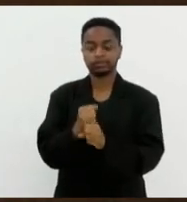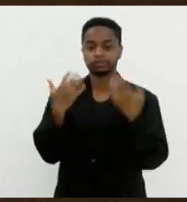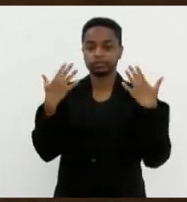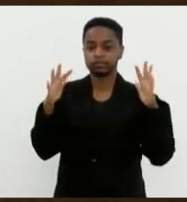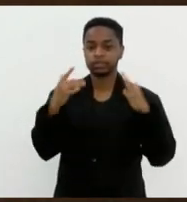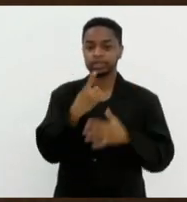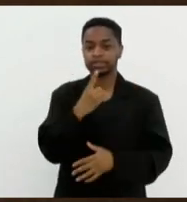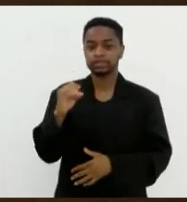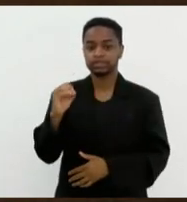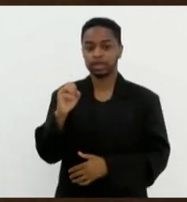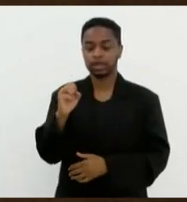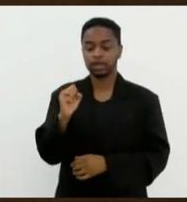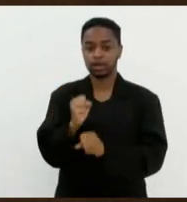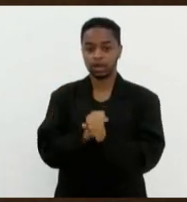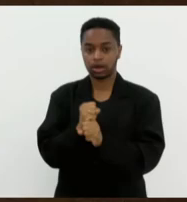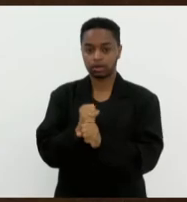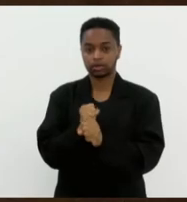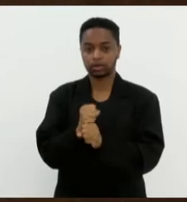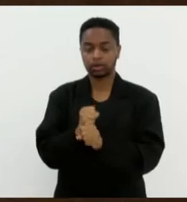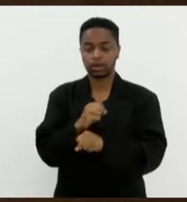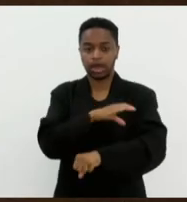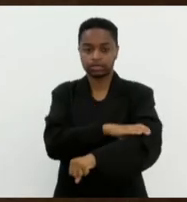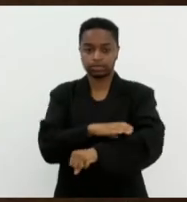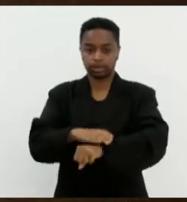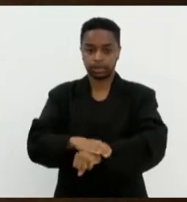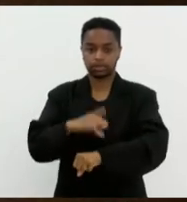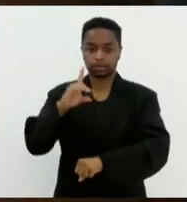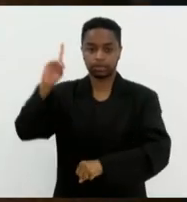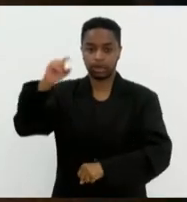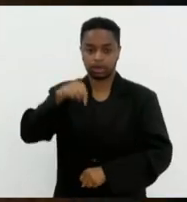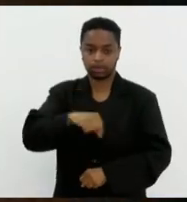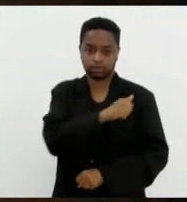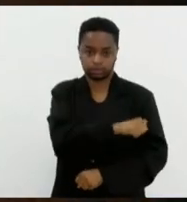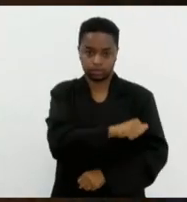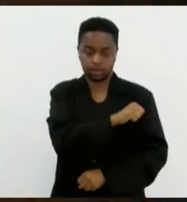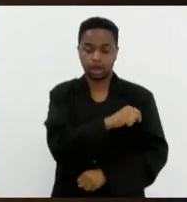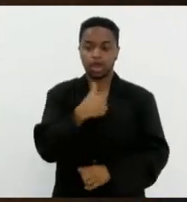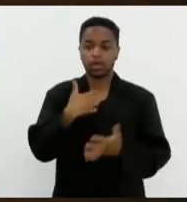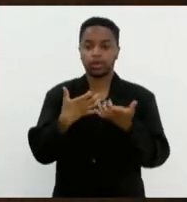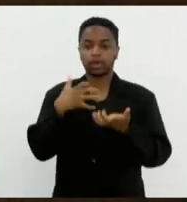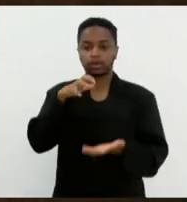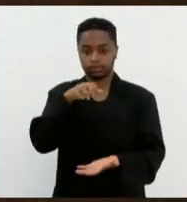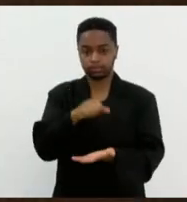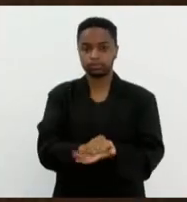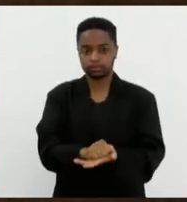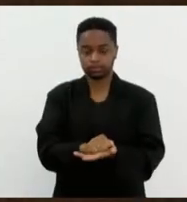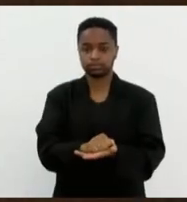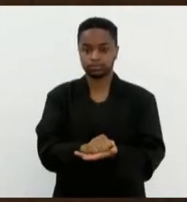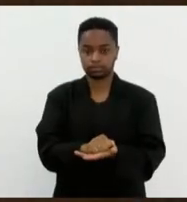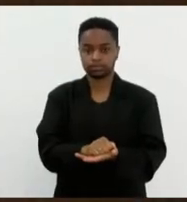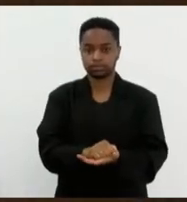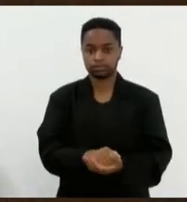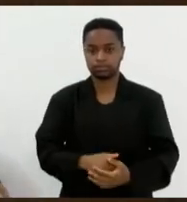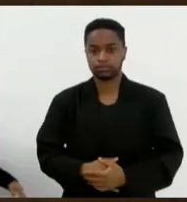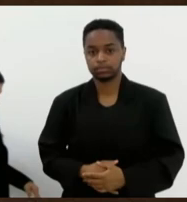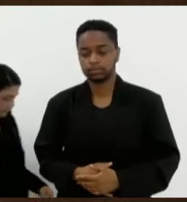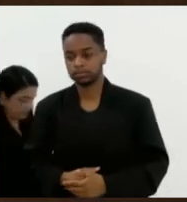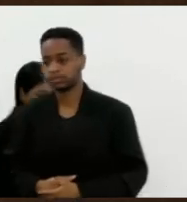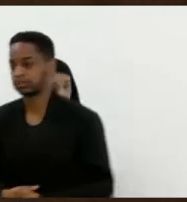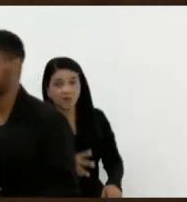das Assembleias de Deus no Estado do Rio de Janeiro. Gostaria que isso ficasse registrado, que em particular